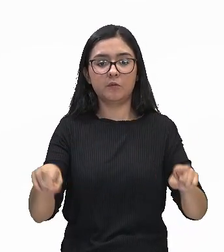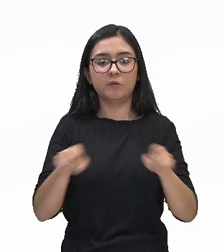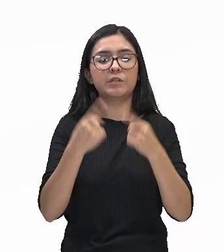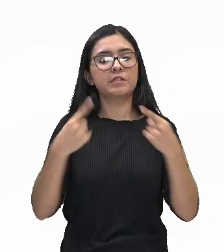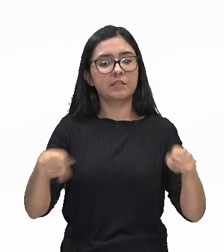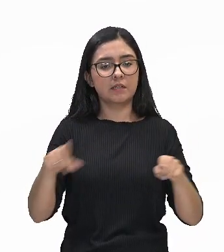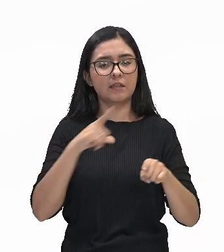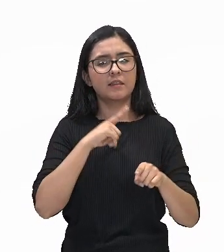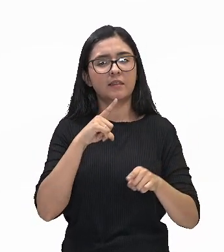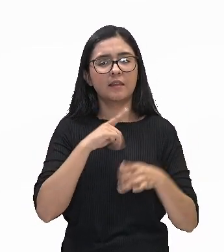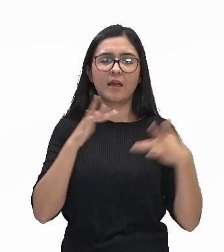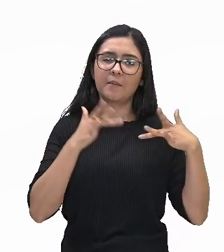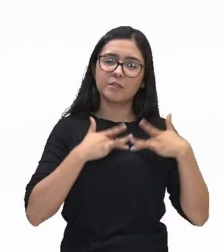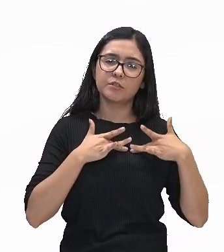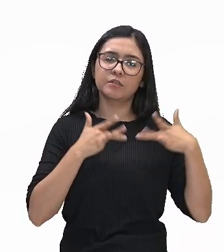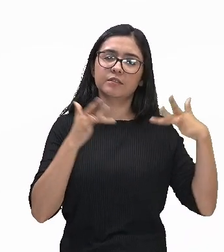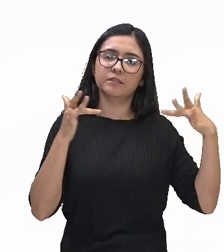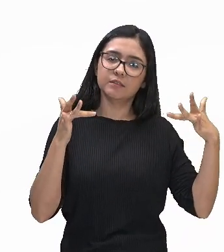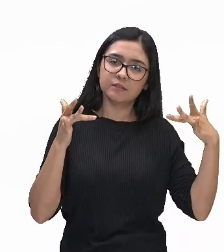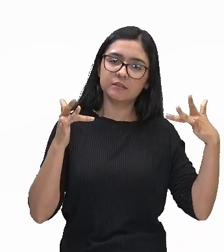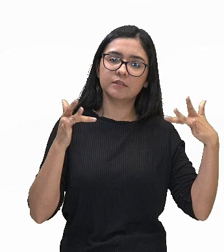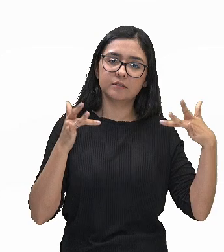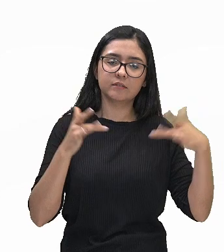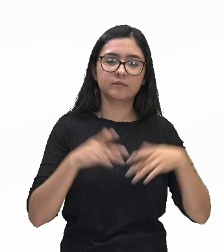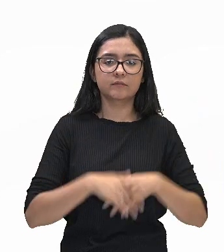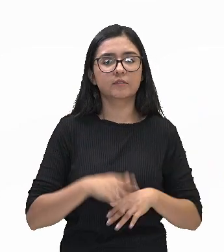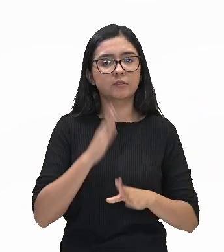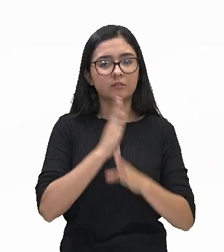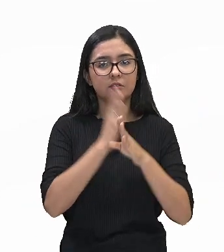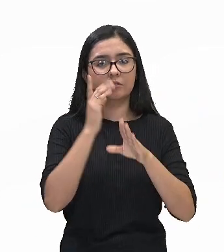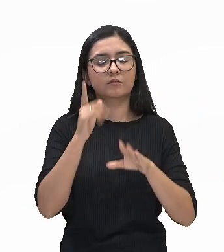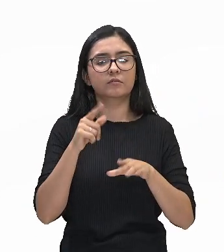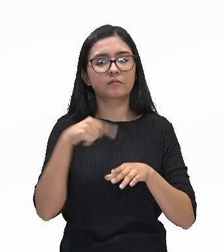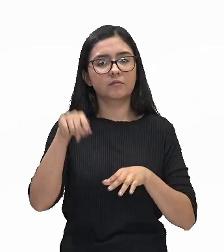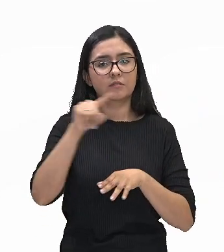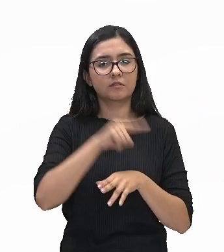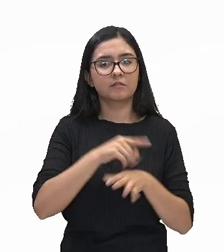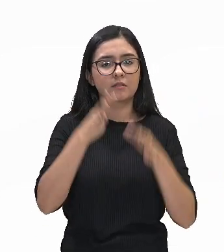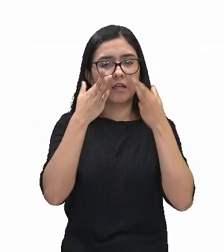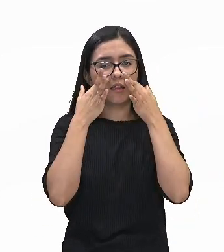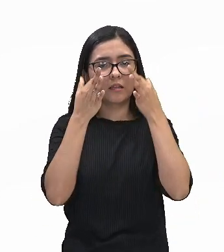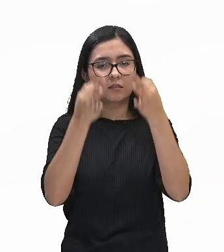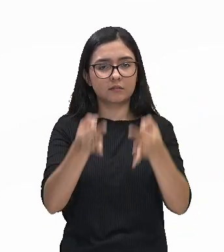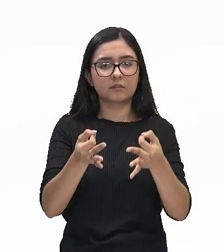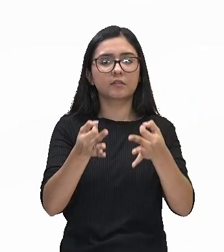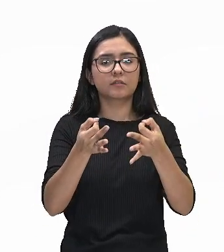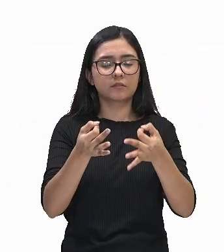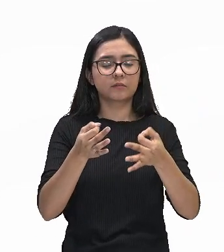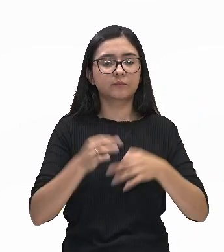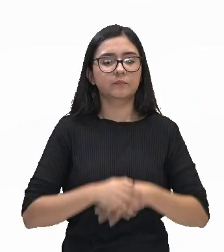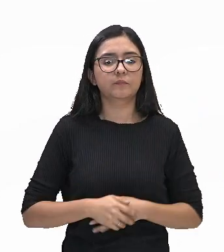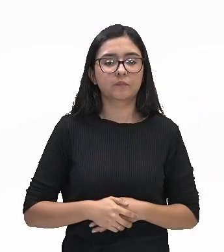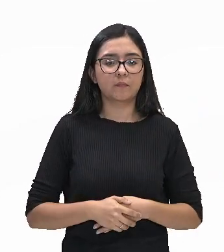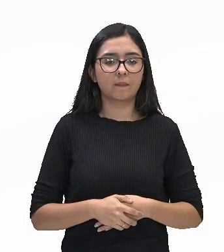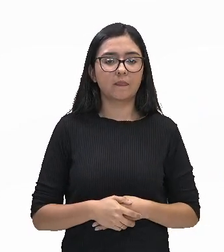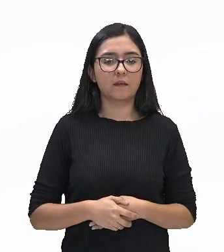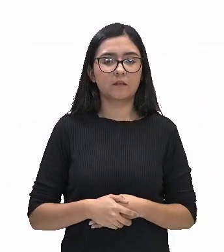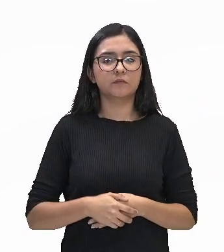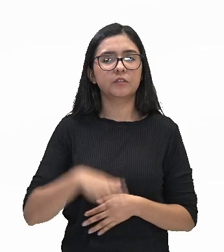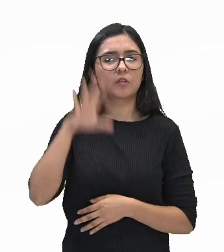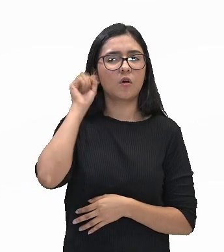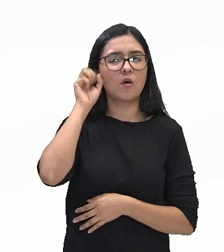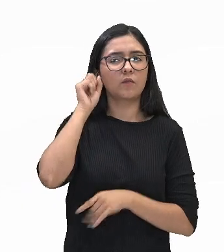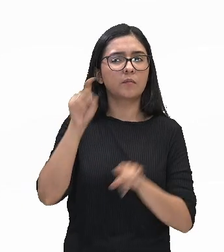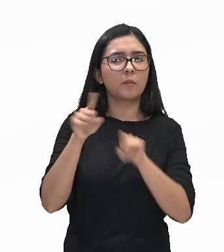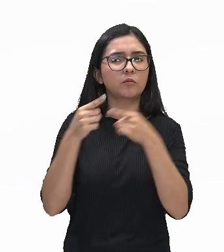né, apaixonantes, então você fica prestando bastante atenção. Quando você ouve uma